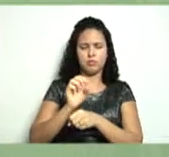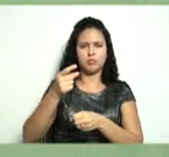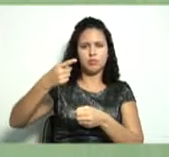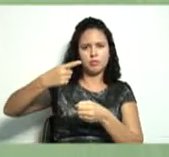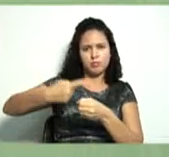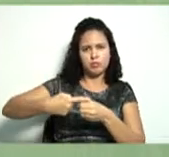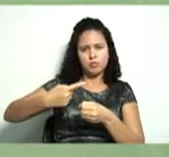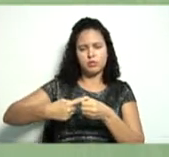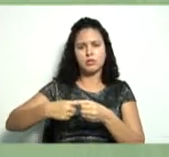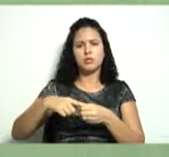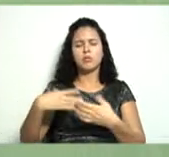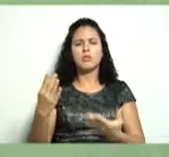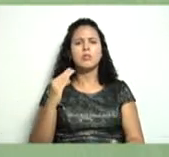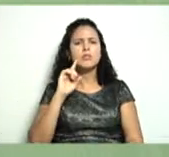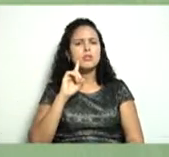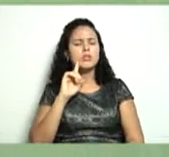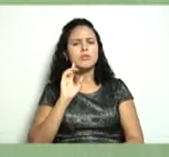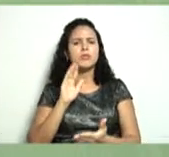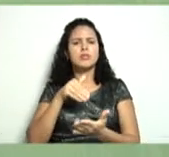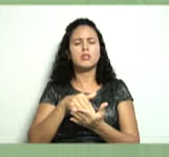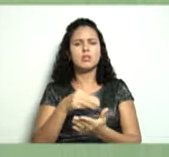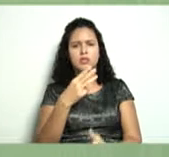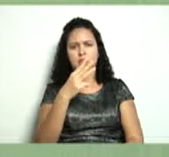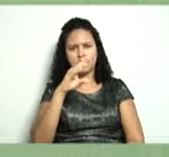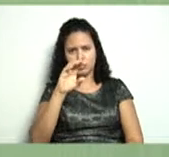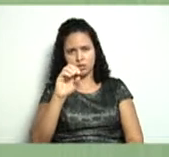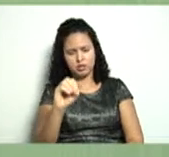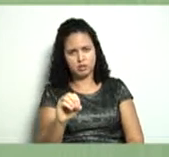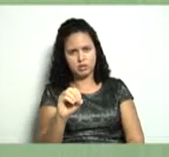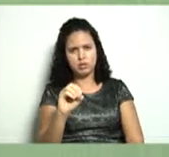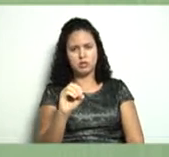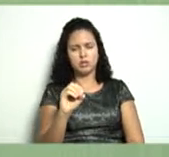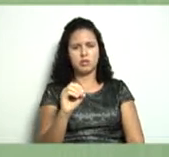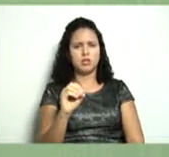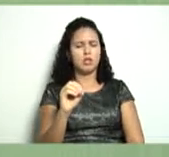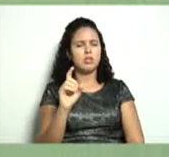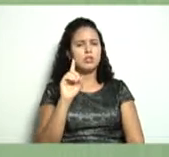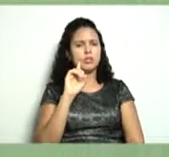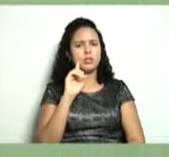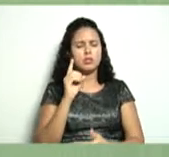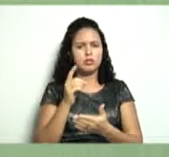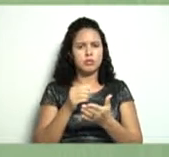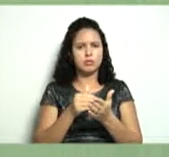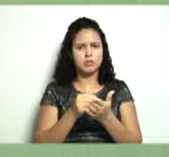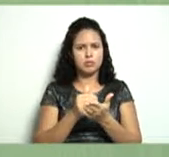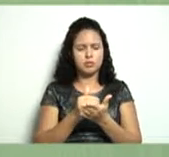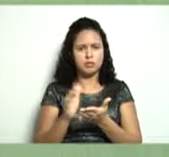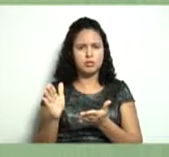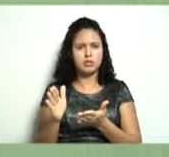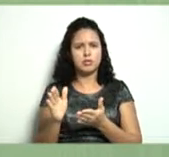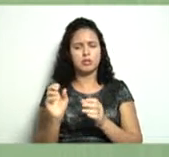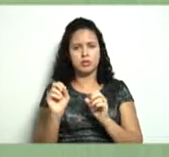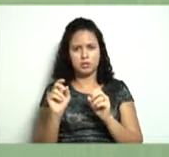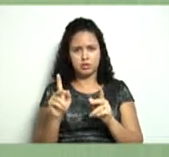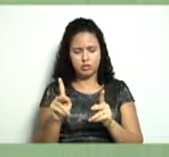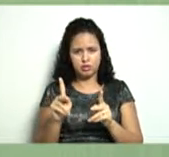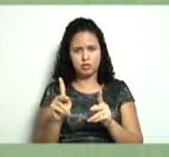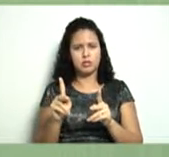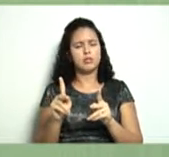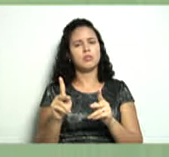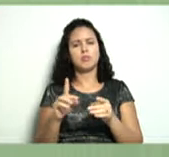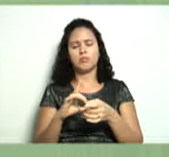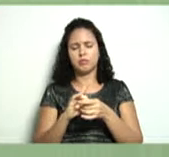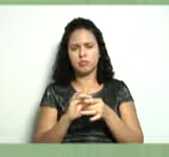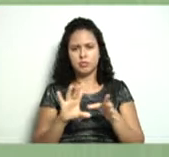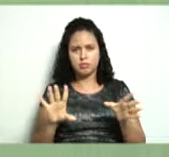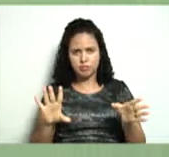é, qual é o prazo? O prazo é de 30 dias da data da constituição da cooperativa. Isso para fins de